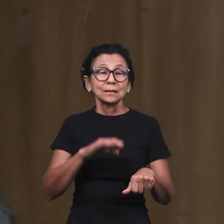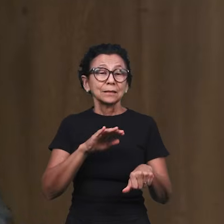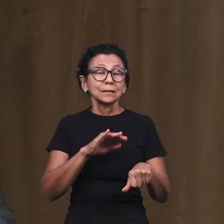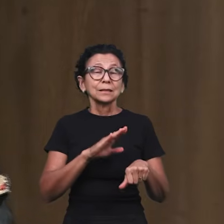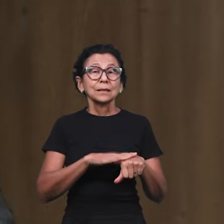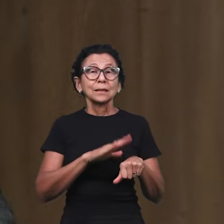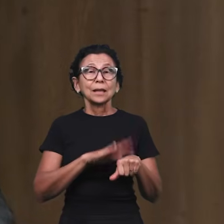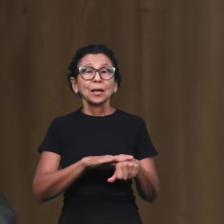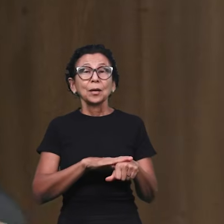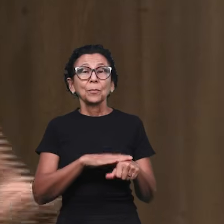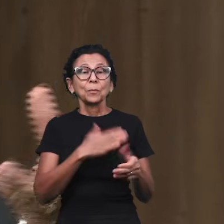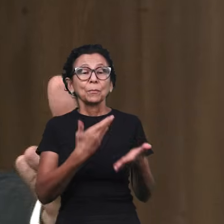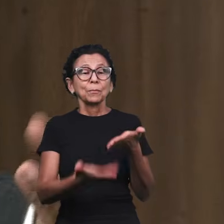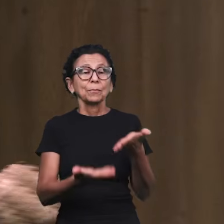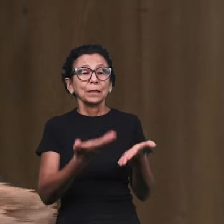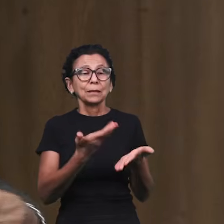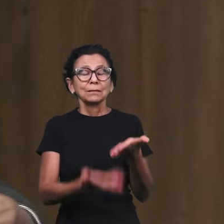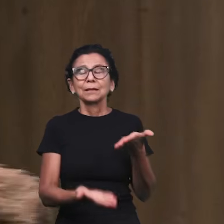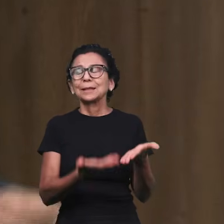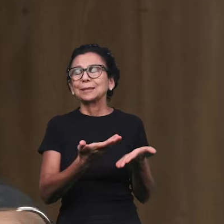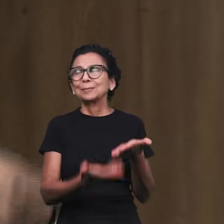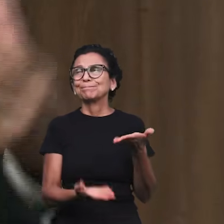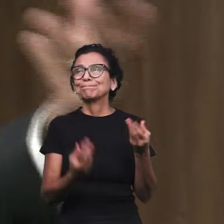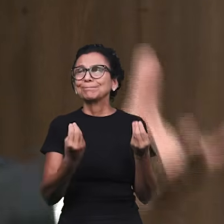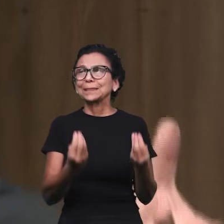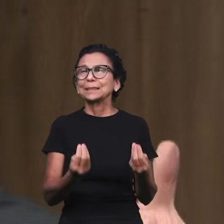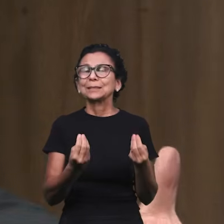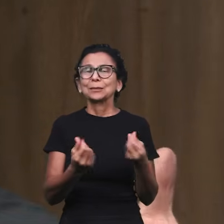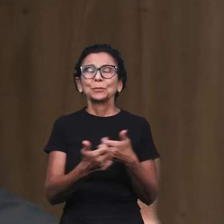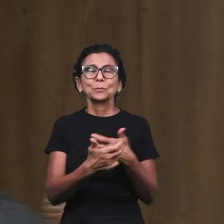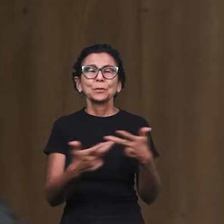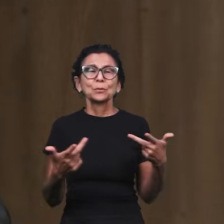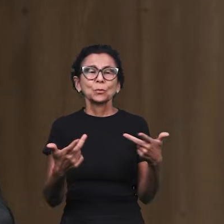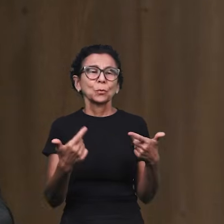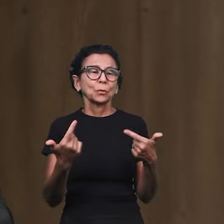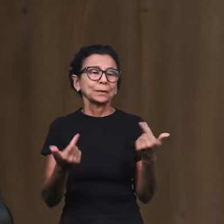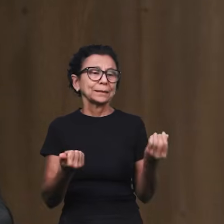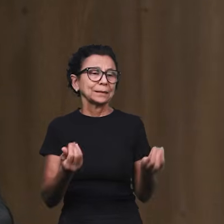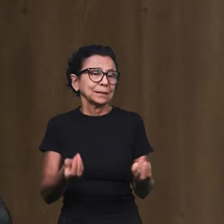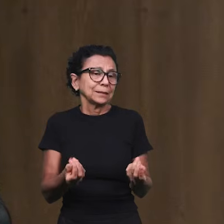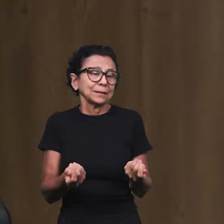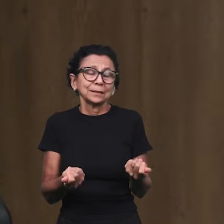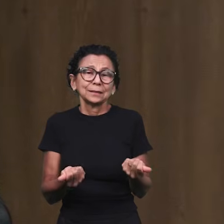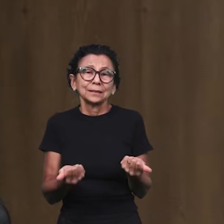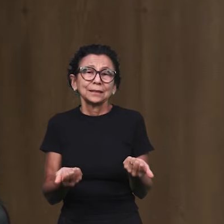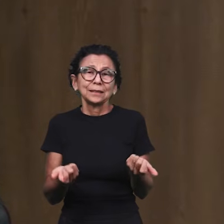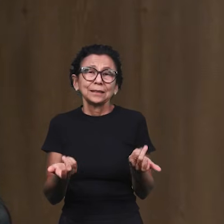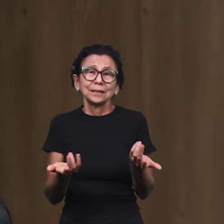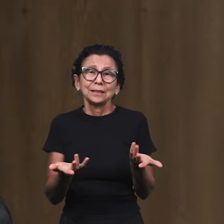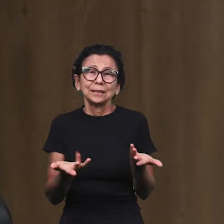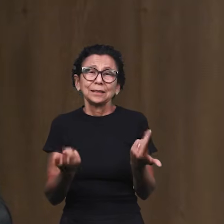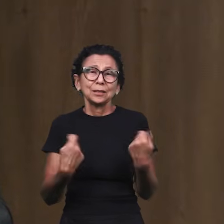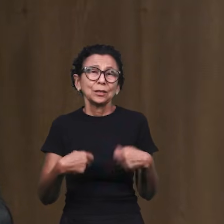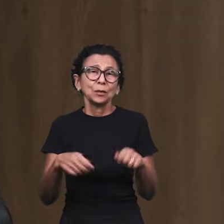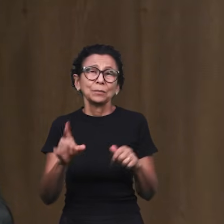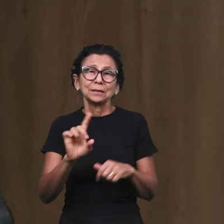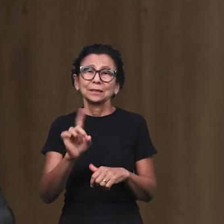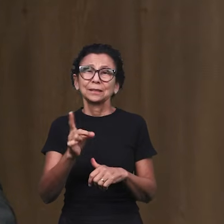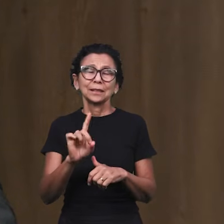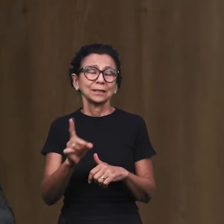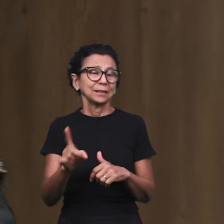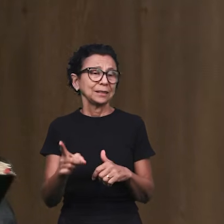tempo com certas atividades absolutamente desnecessárias, não